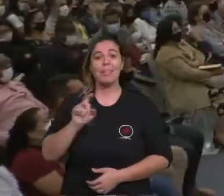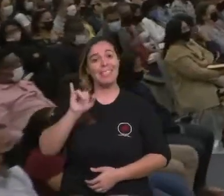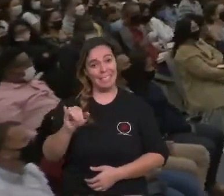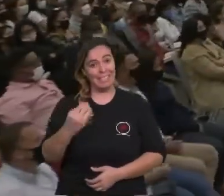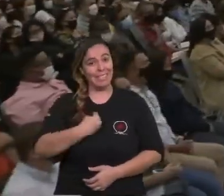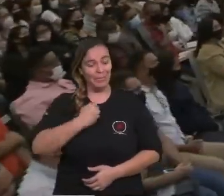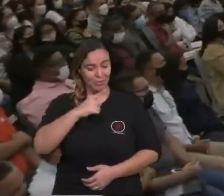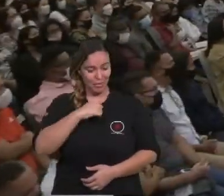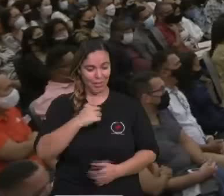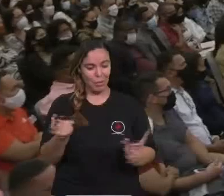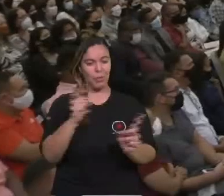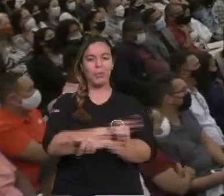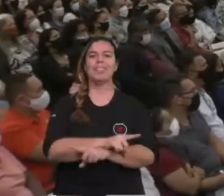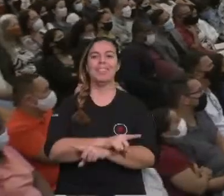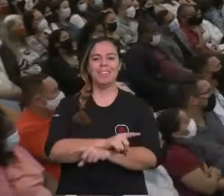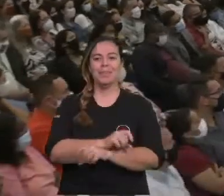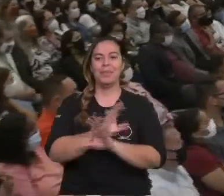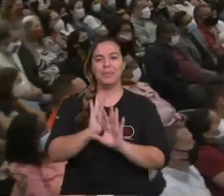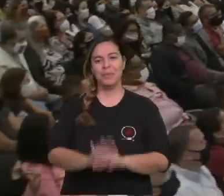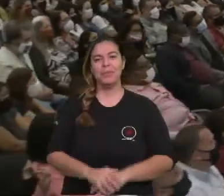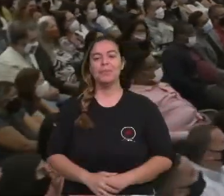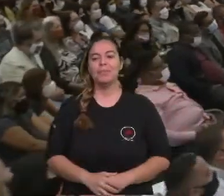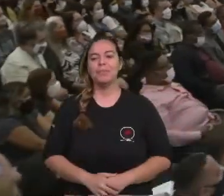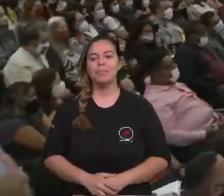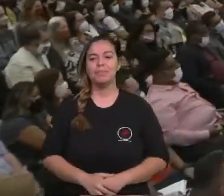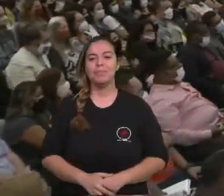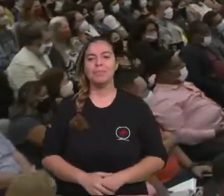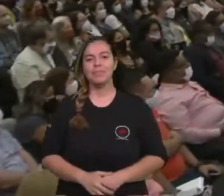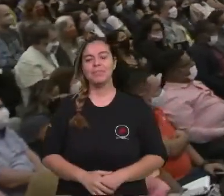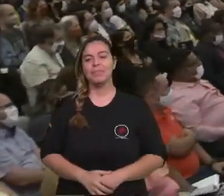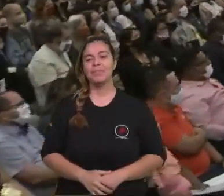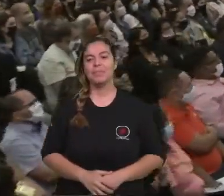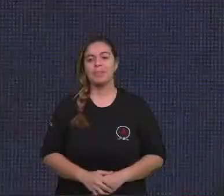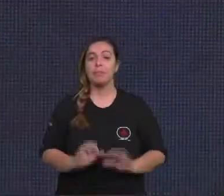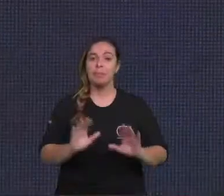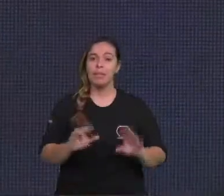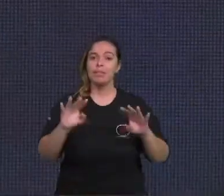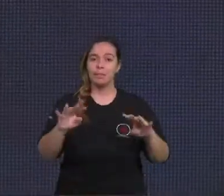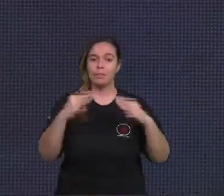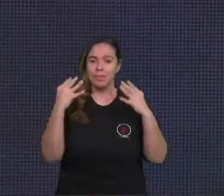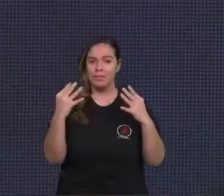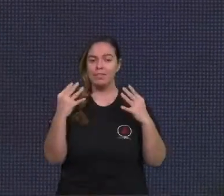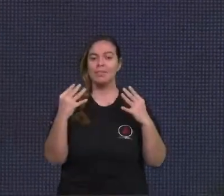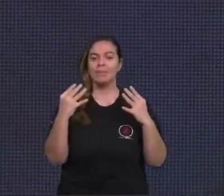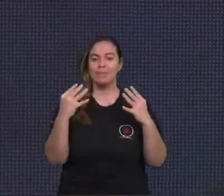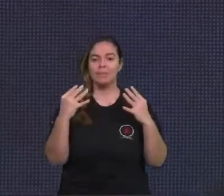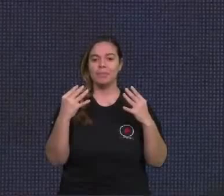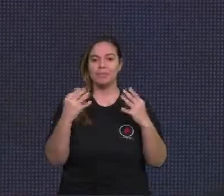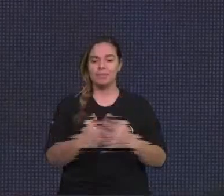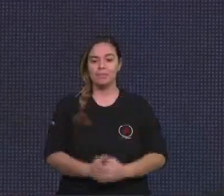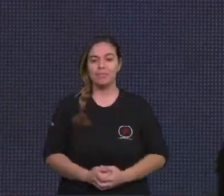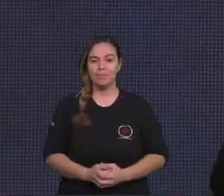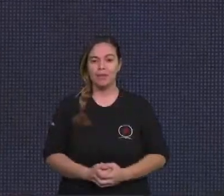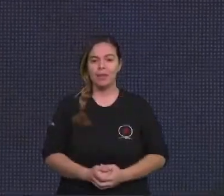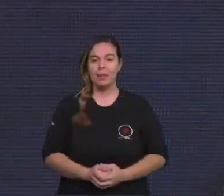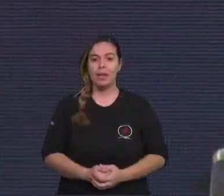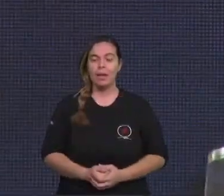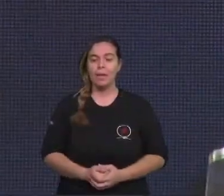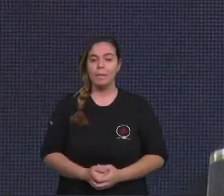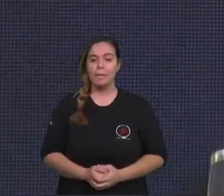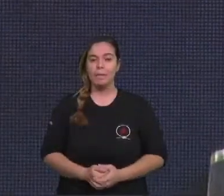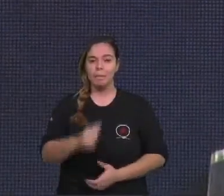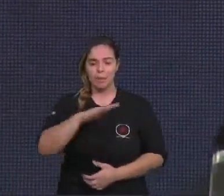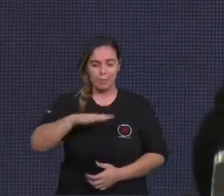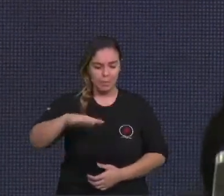eu ia falar o contrário, que senão estaria fazendo um gol contra. Mas escute só. Quando nós vamos olhar para